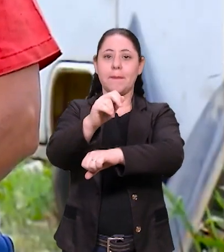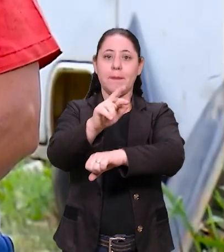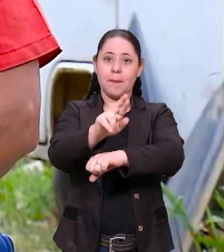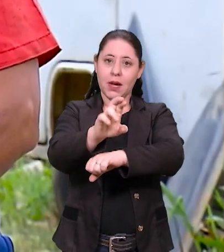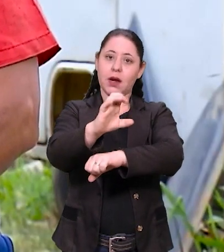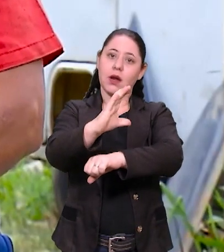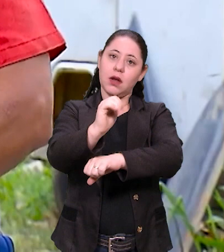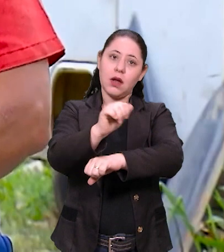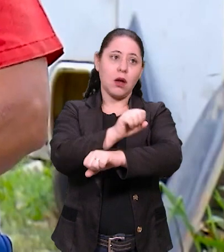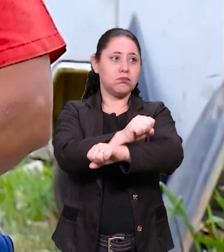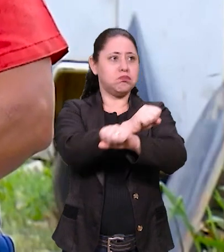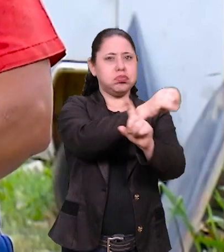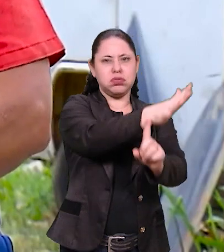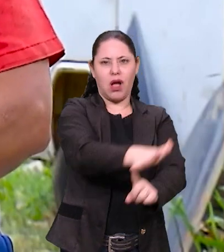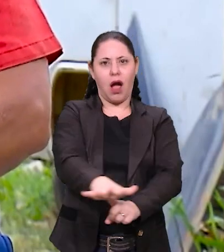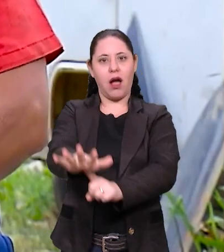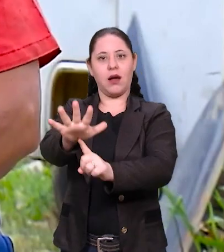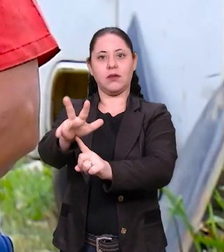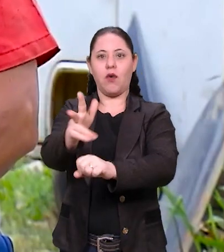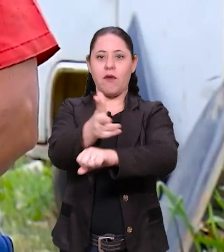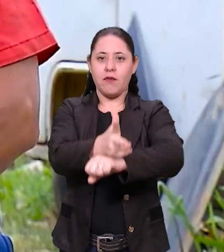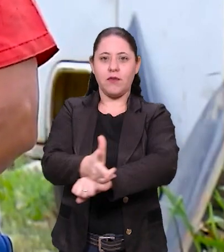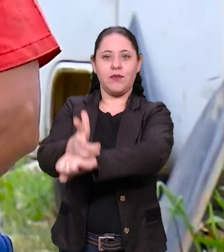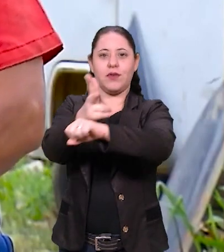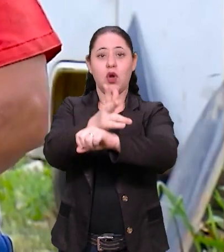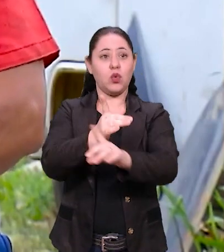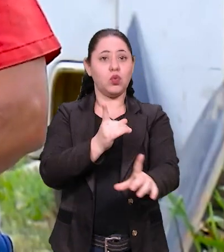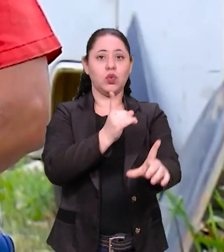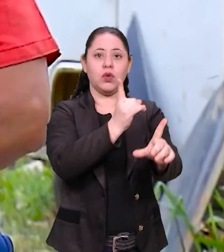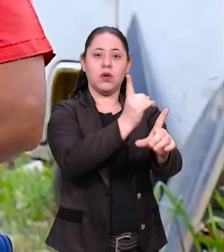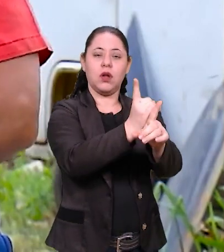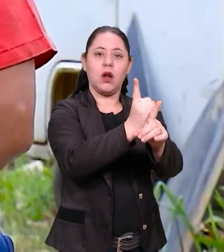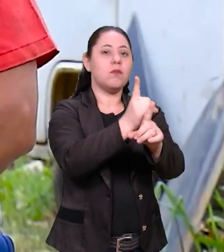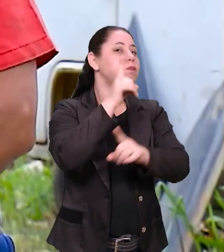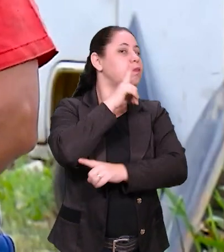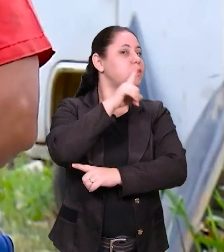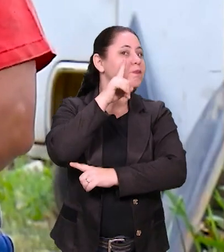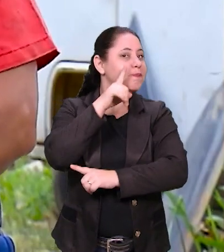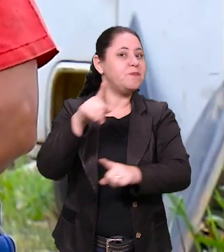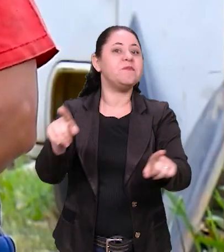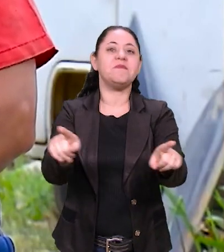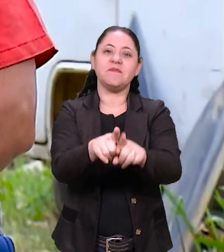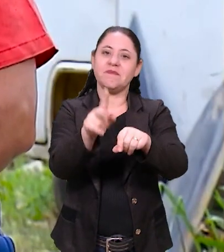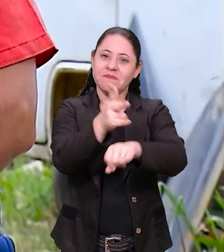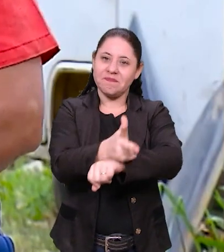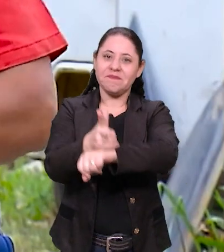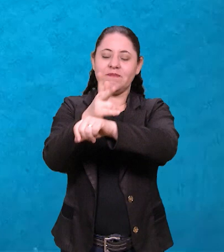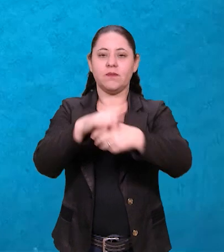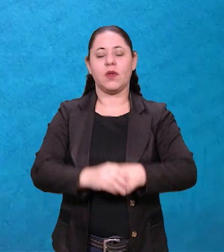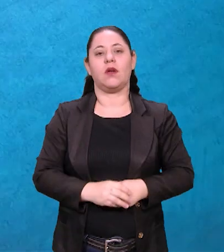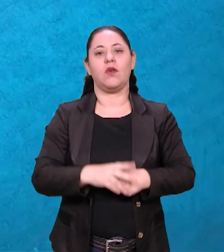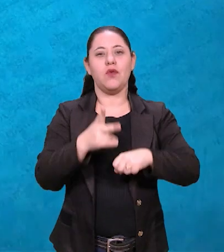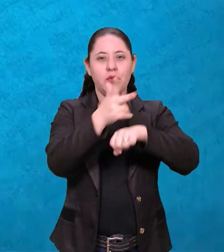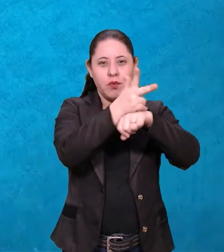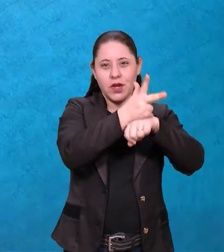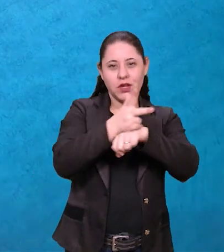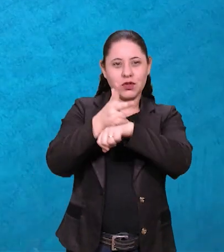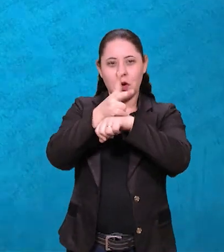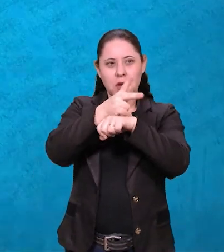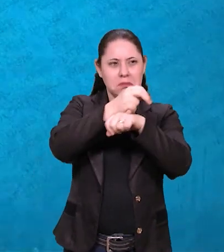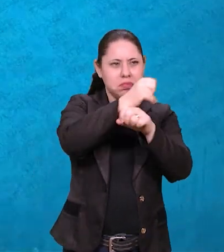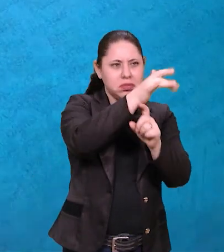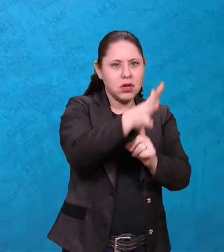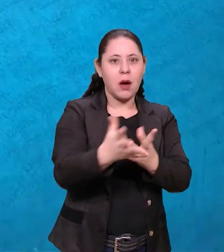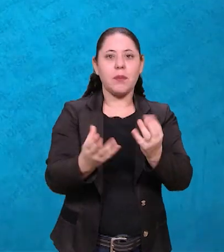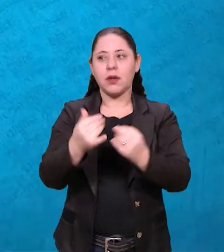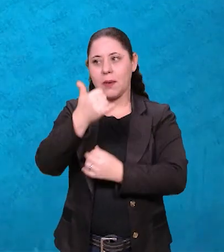Fercal e aí espalhou. Espalhou e foi parar até nos Estados Unidos, essas filmagens. O vídeo